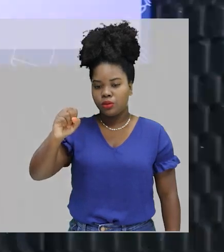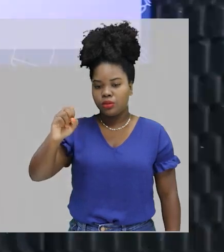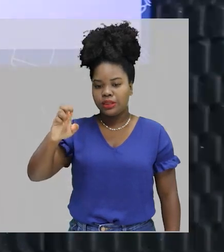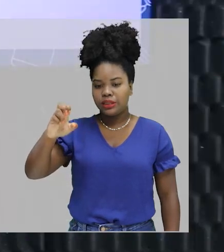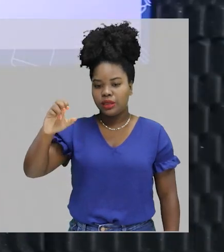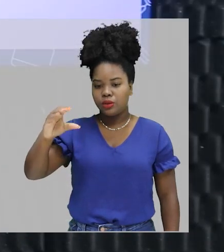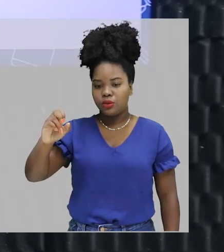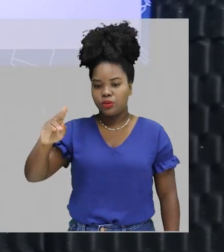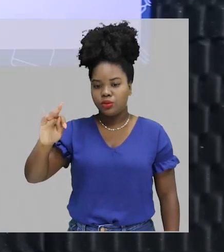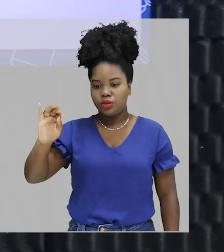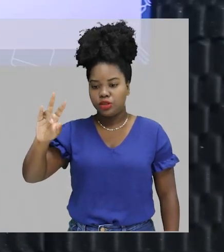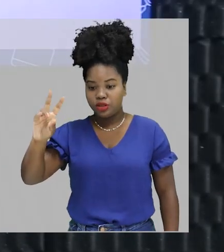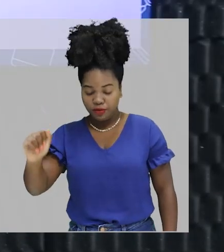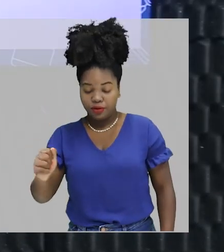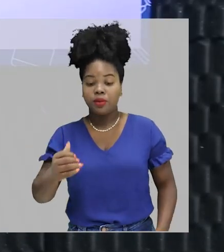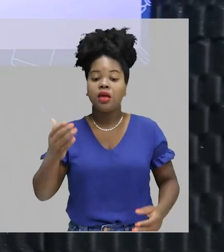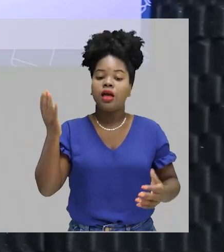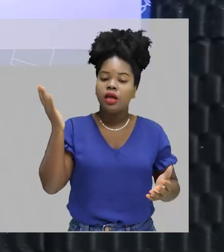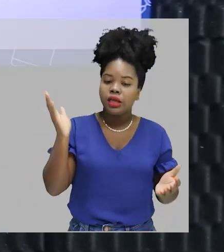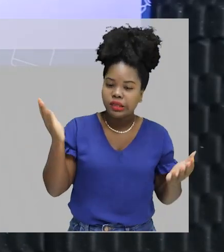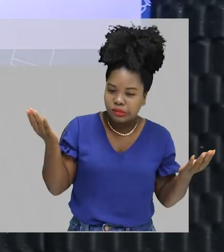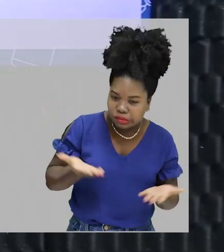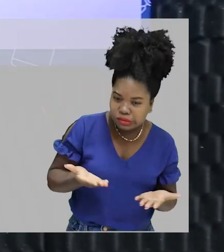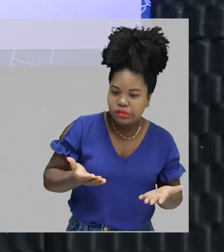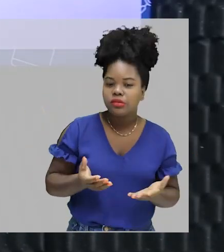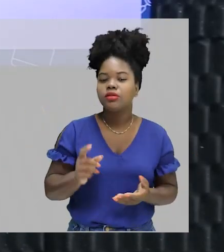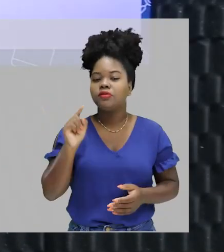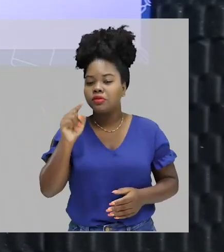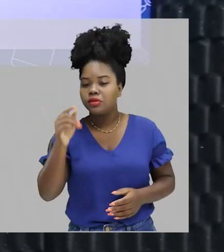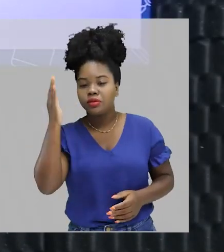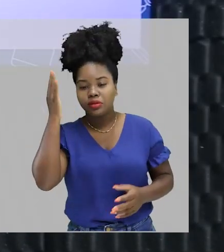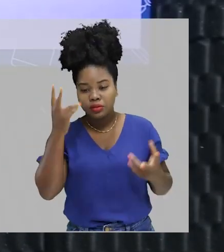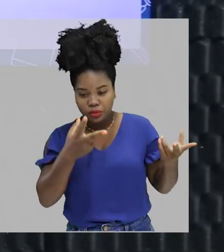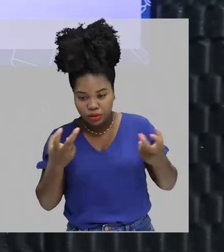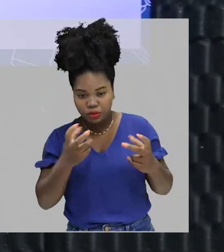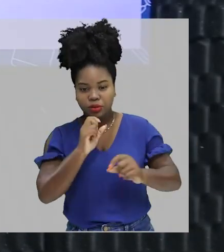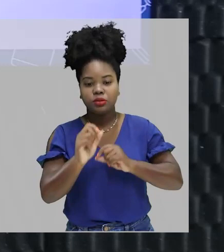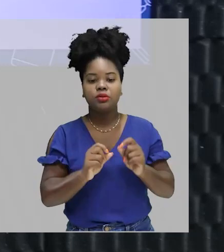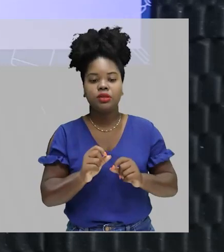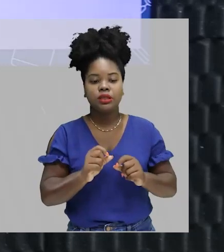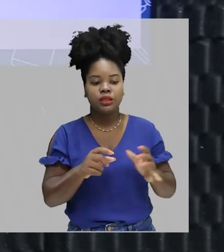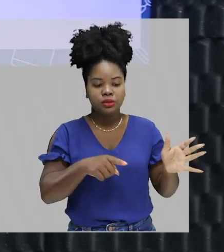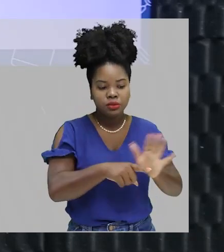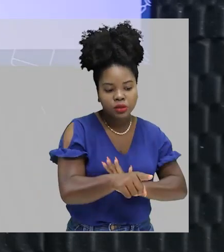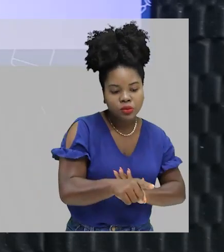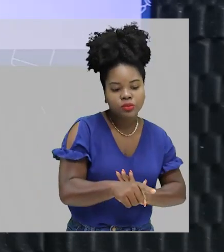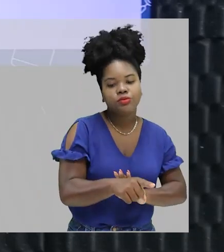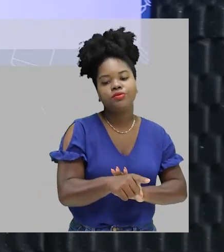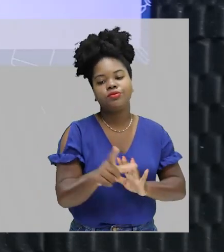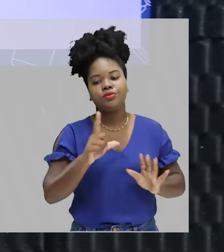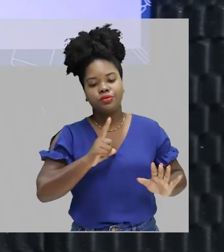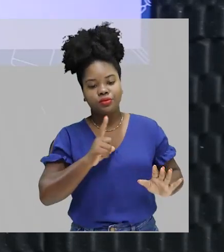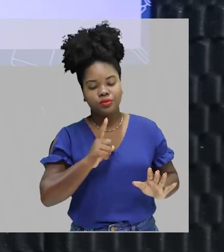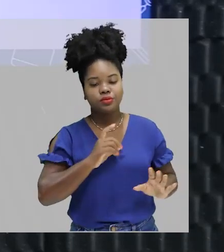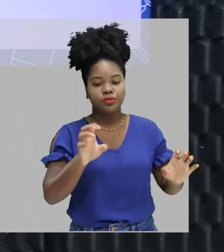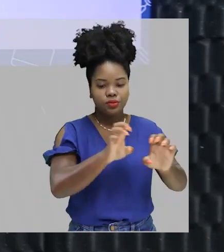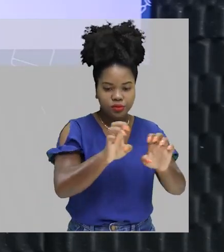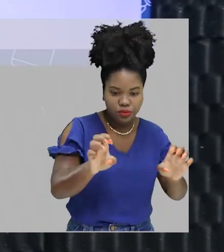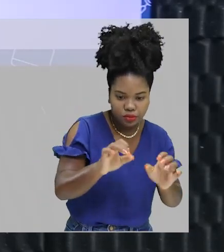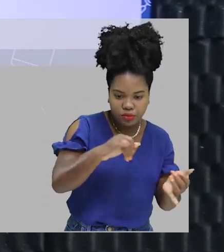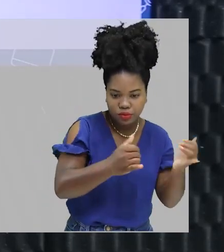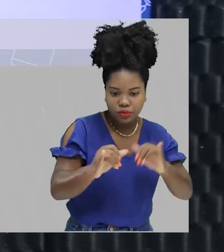vocês já perceberam que as questões envolvendo a estequiometria, né, eram questões que tinham apenas